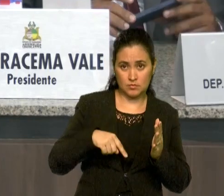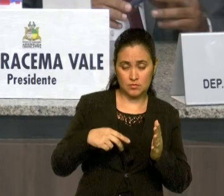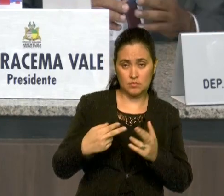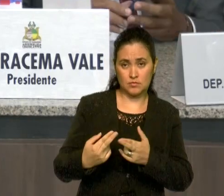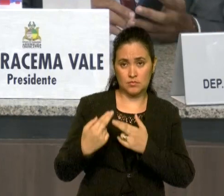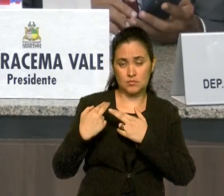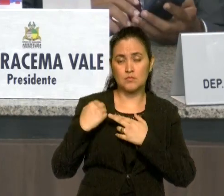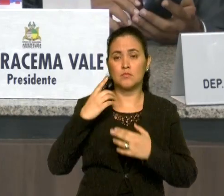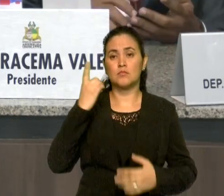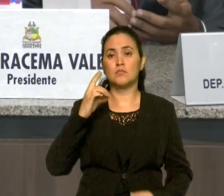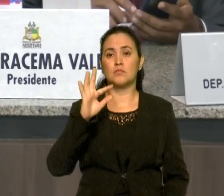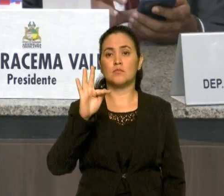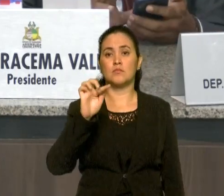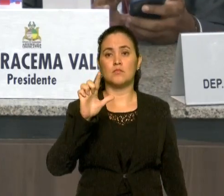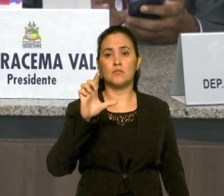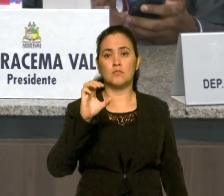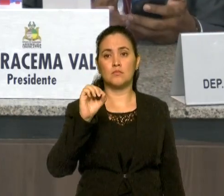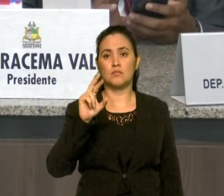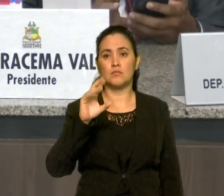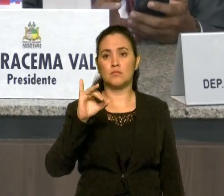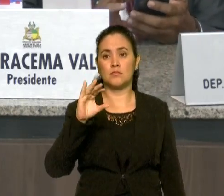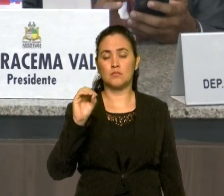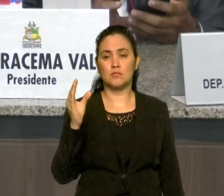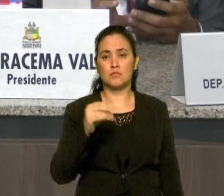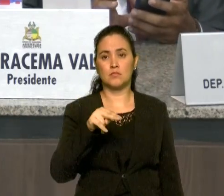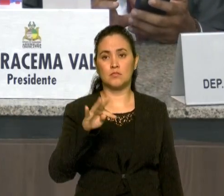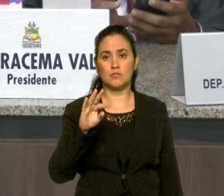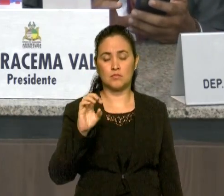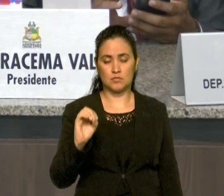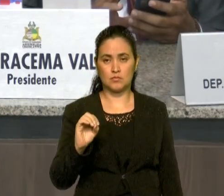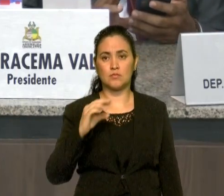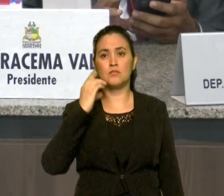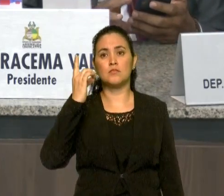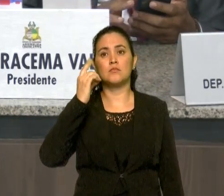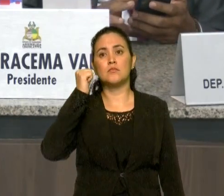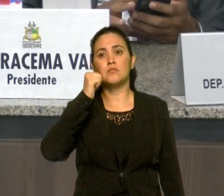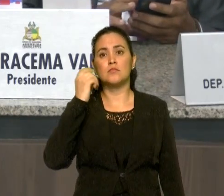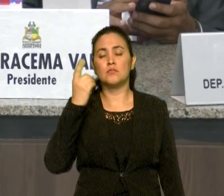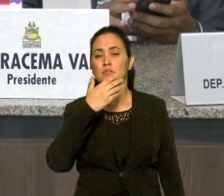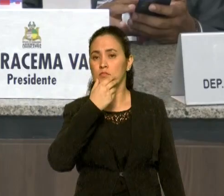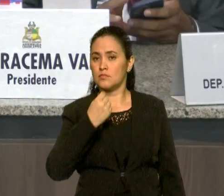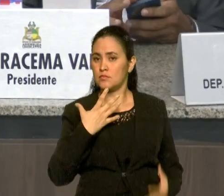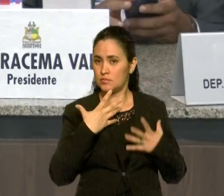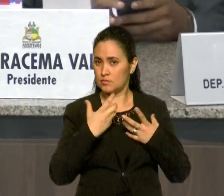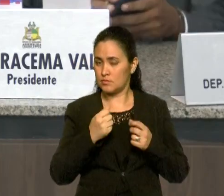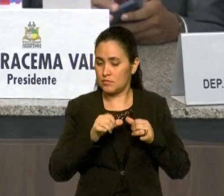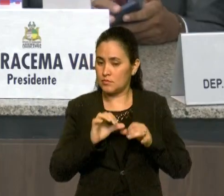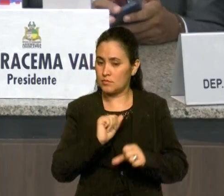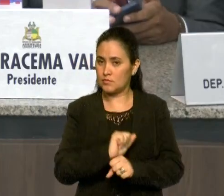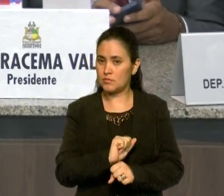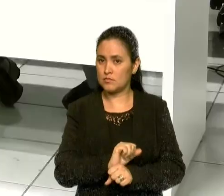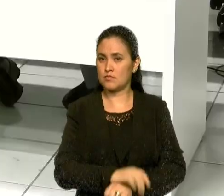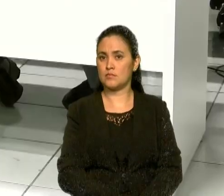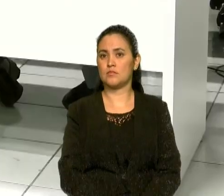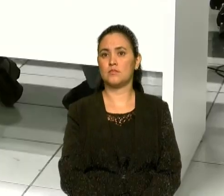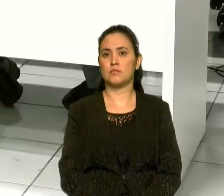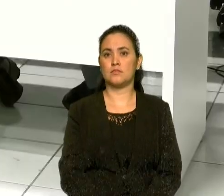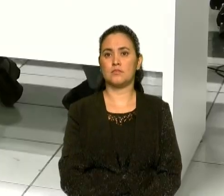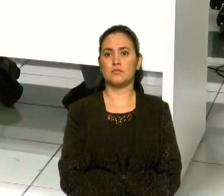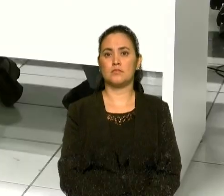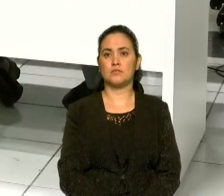Neto. Os deputados e deputadas que aprovam permaneçam como estão.